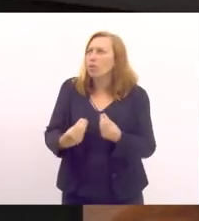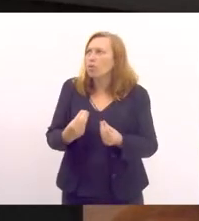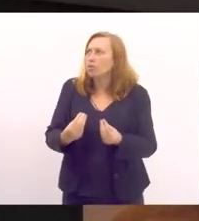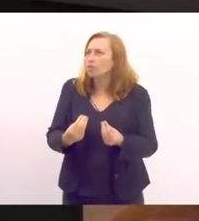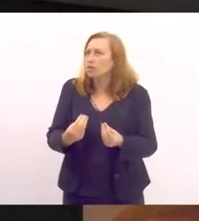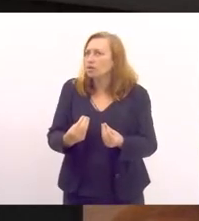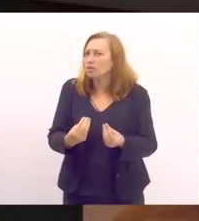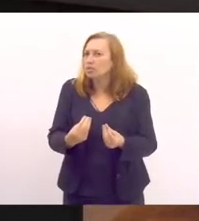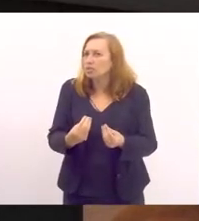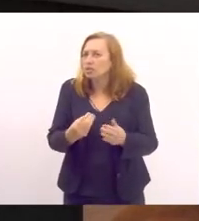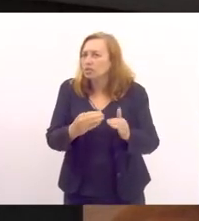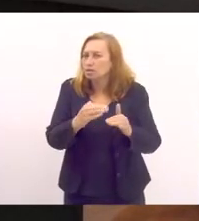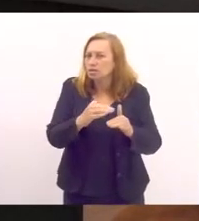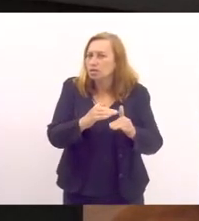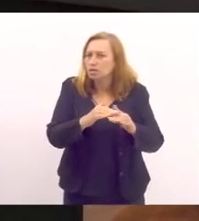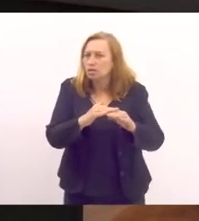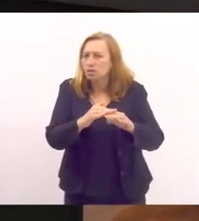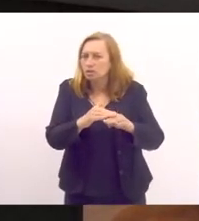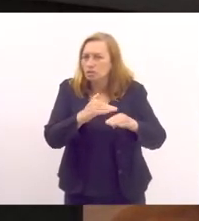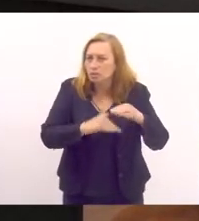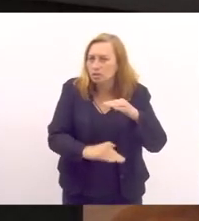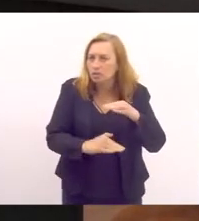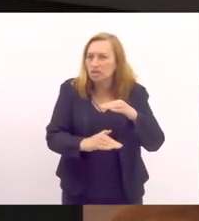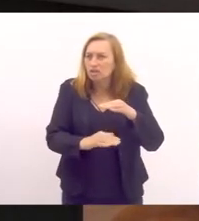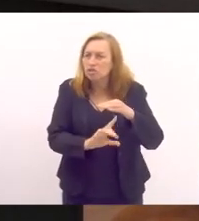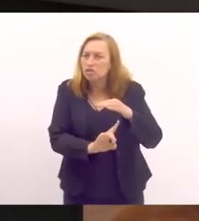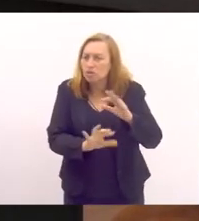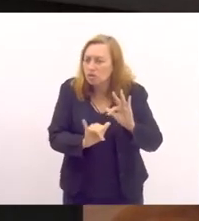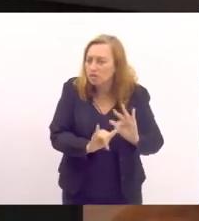talvez subordinada, né, no papel só de passar a informação.